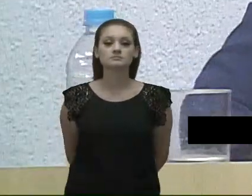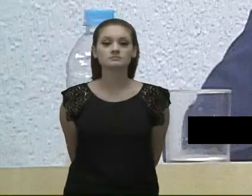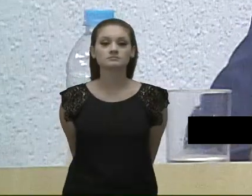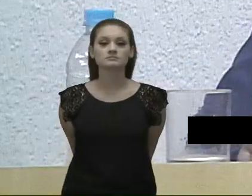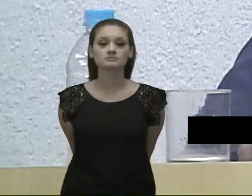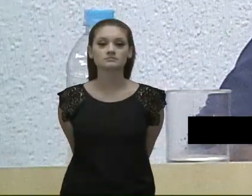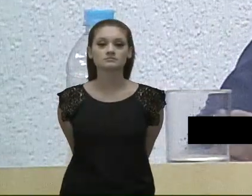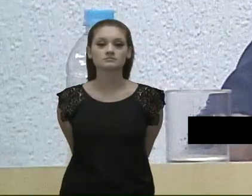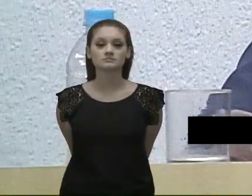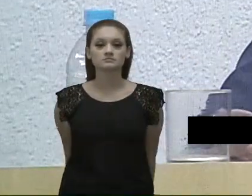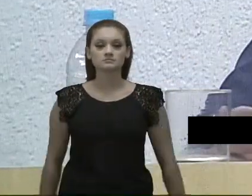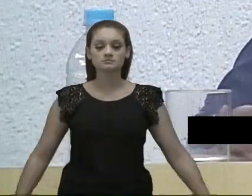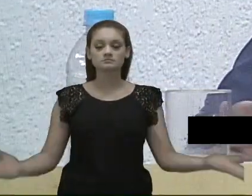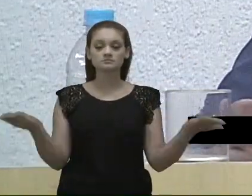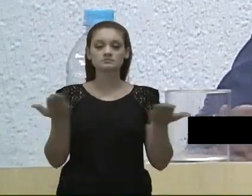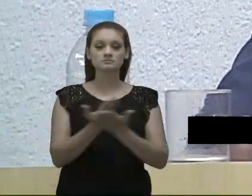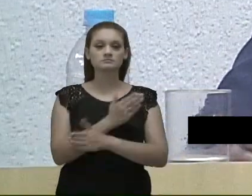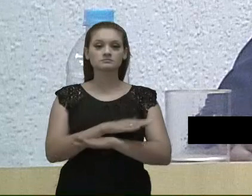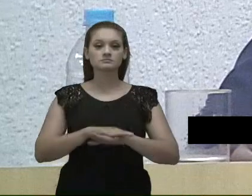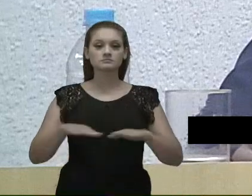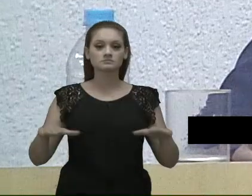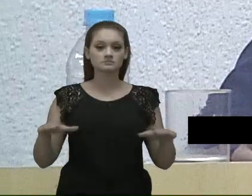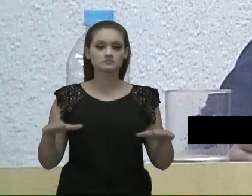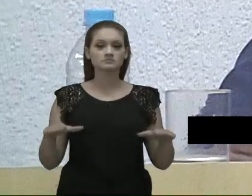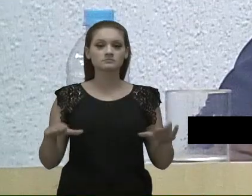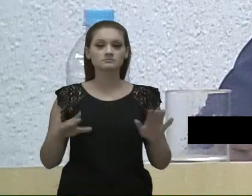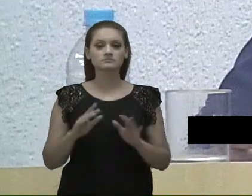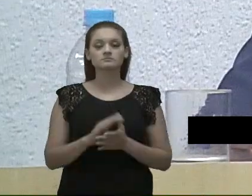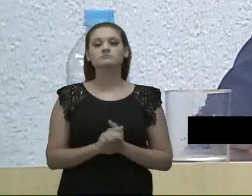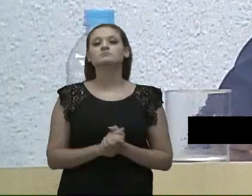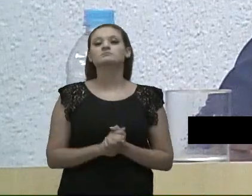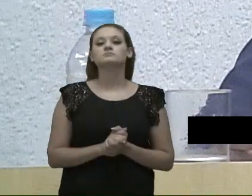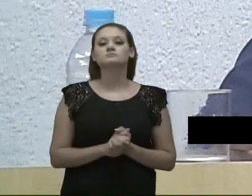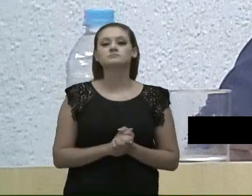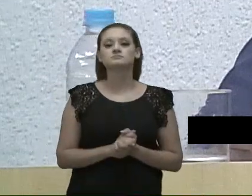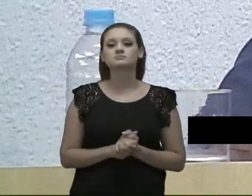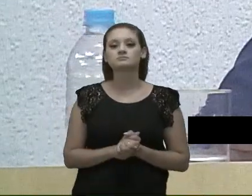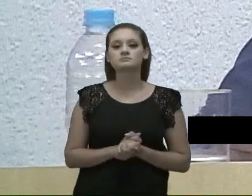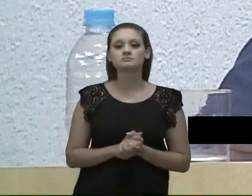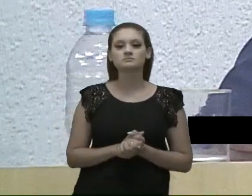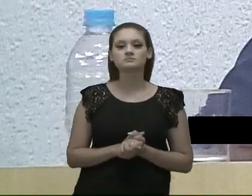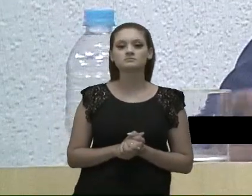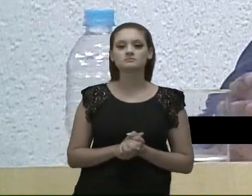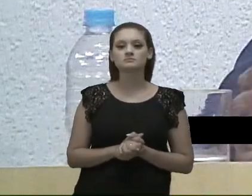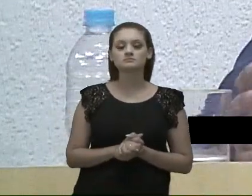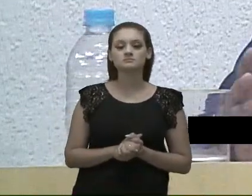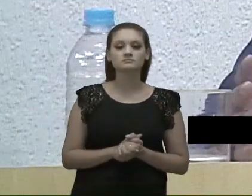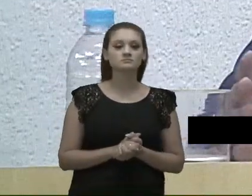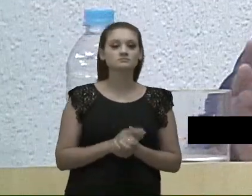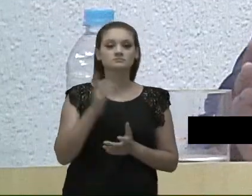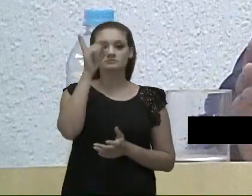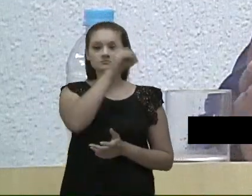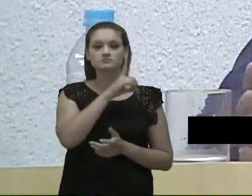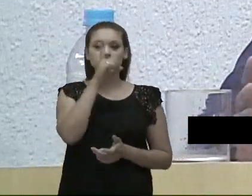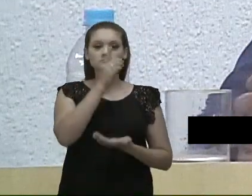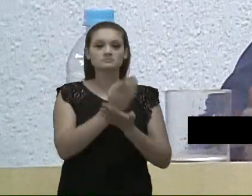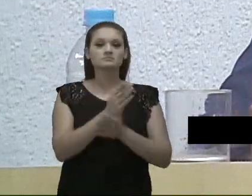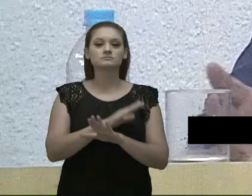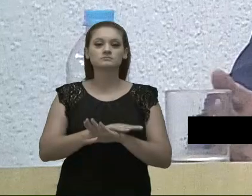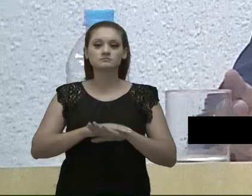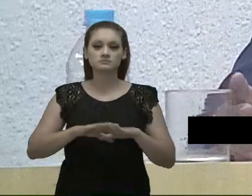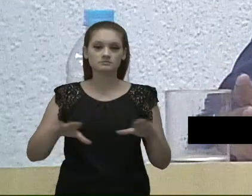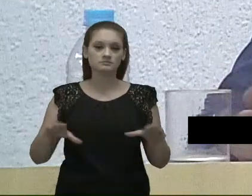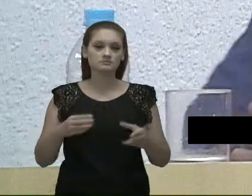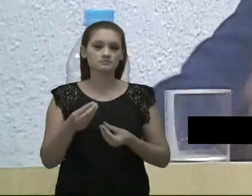Tá. E ao término dessa prova, foi no final de semana. Terminou no domingo, é isso? Quando terminou, explica pra gente